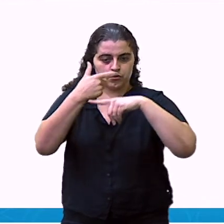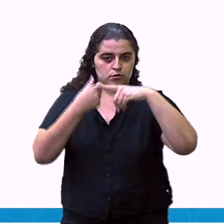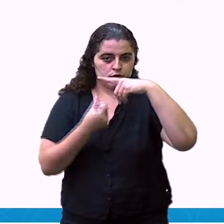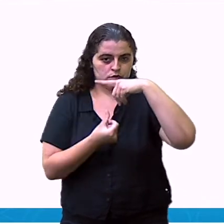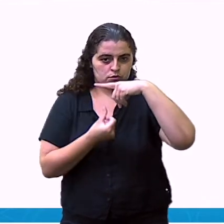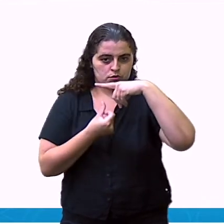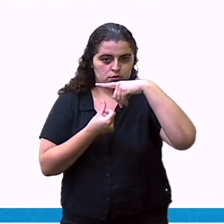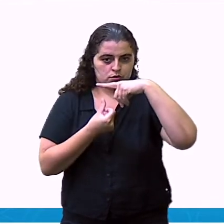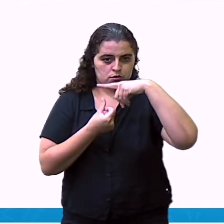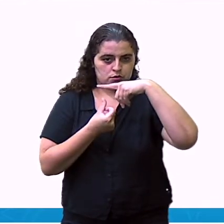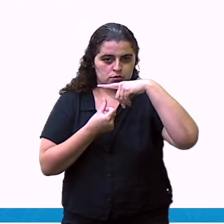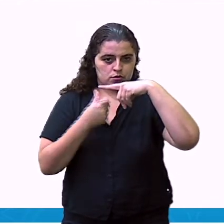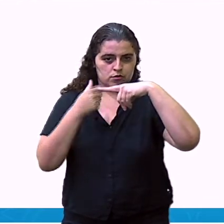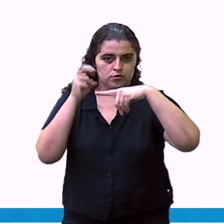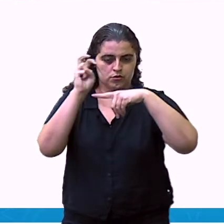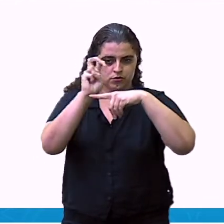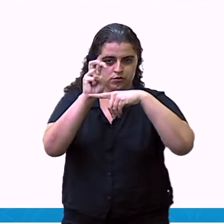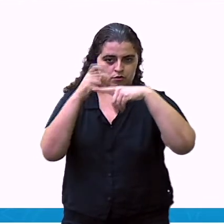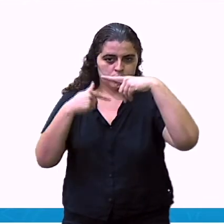2/6,